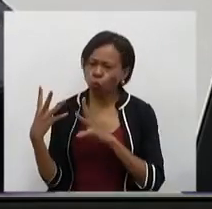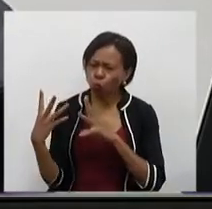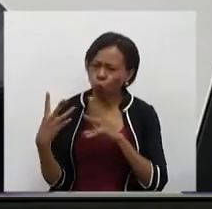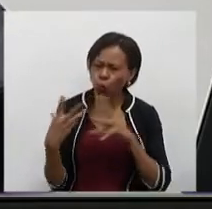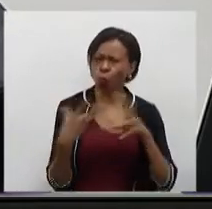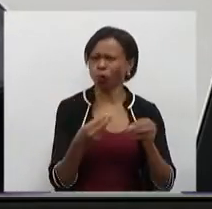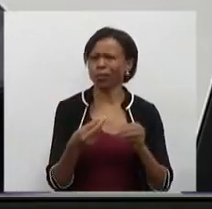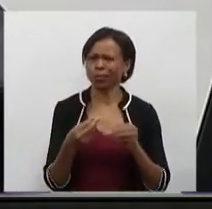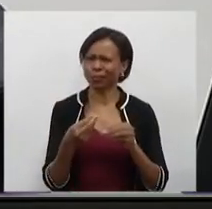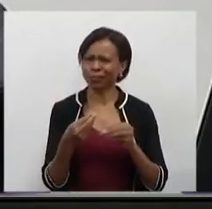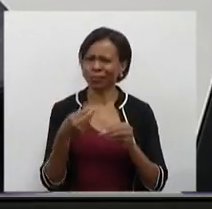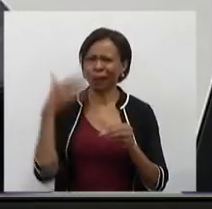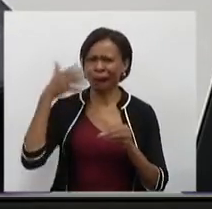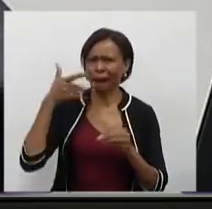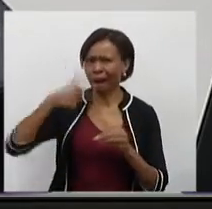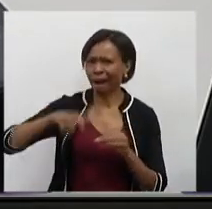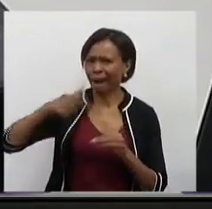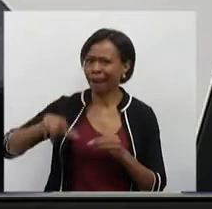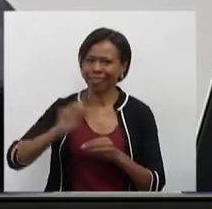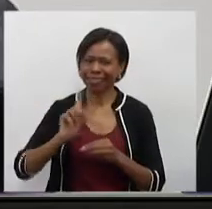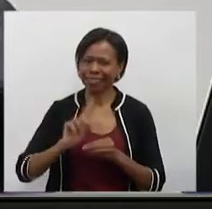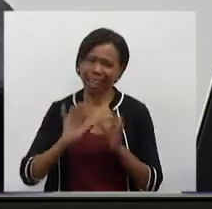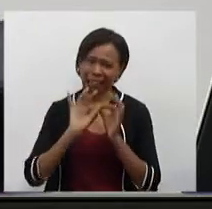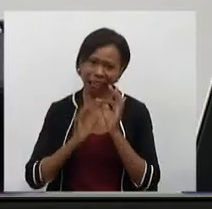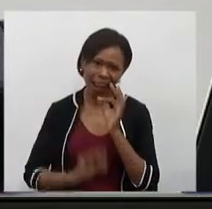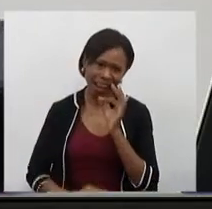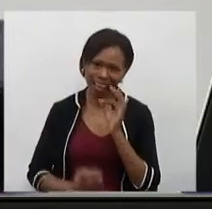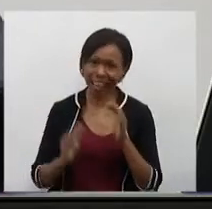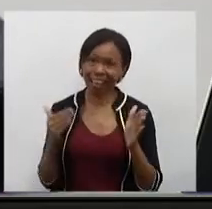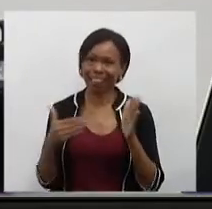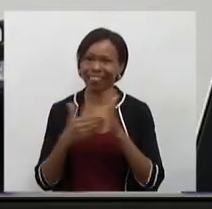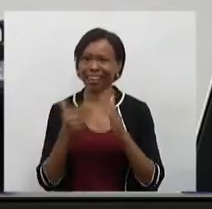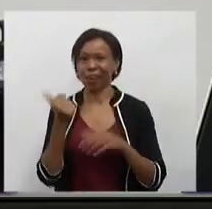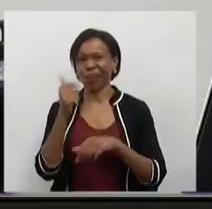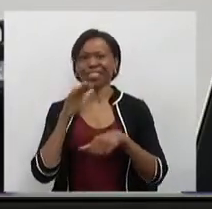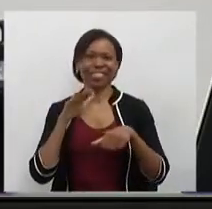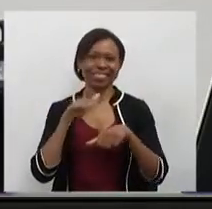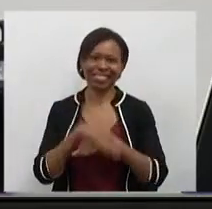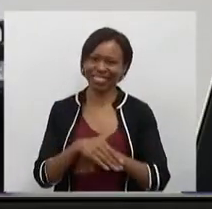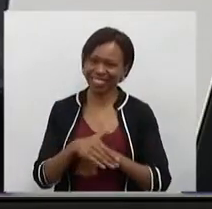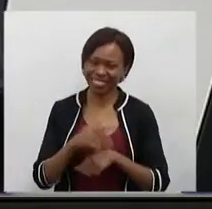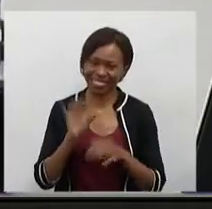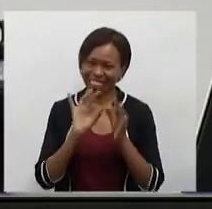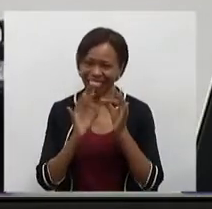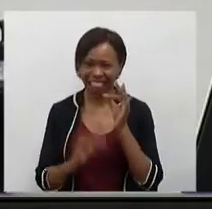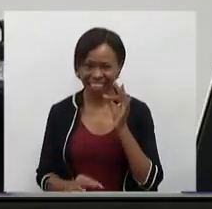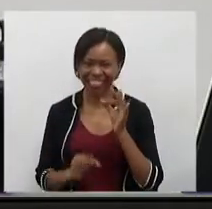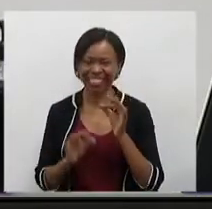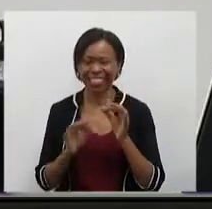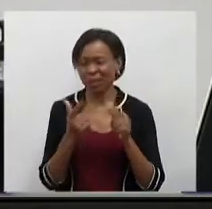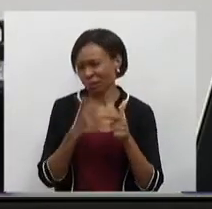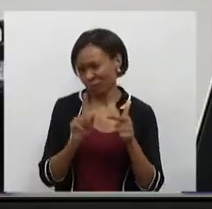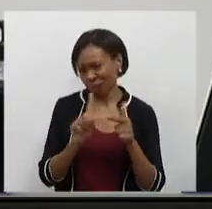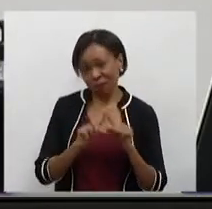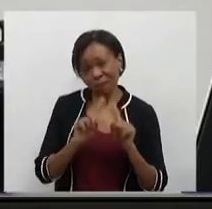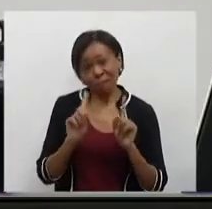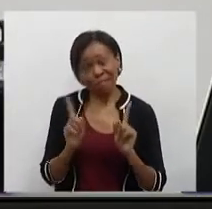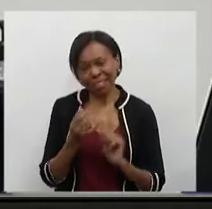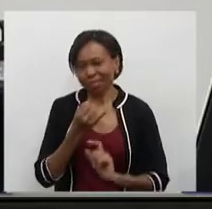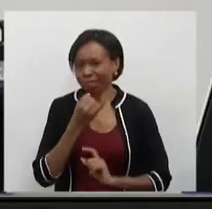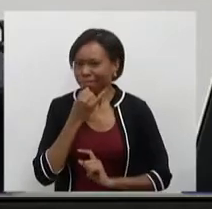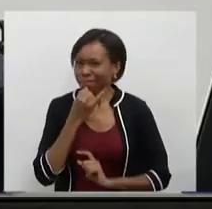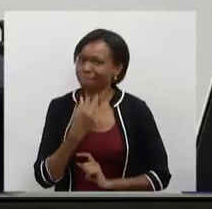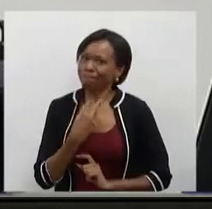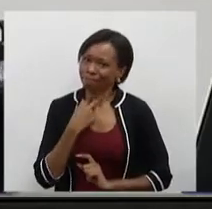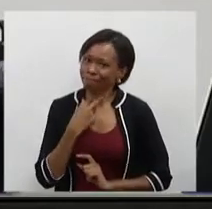nós ficaremos aqui mais até 11 horas da noite, né? Não teria problema nenhum, né, deputado? Mas, infelizmente,